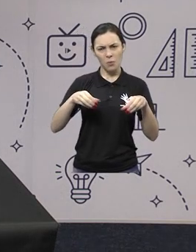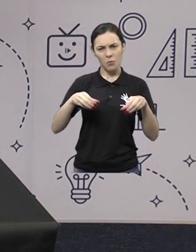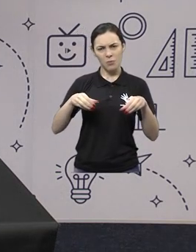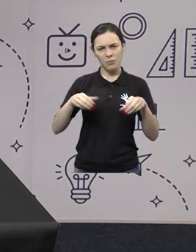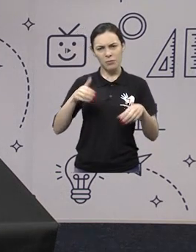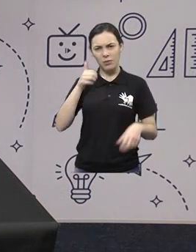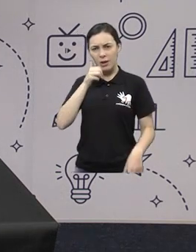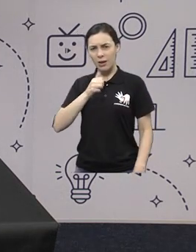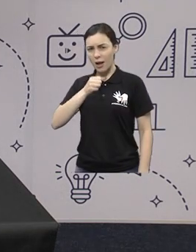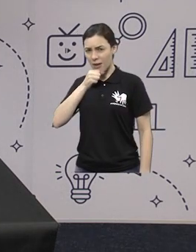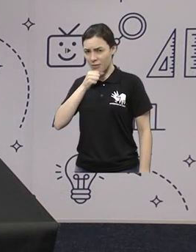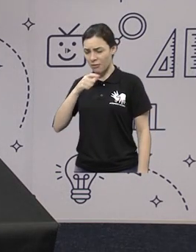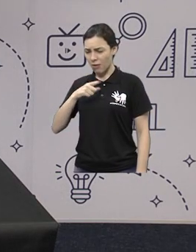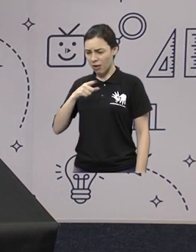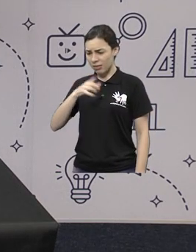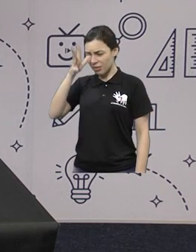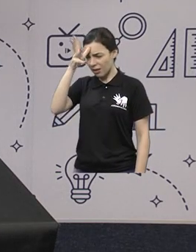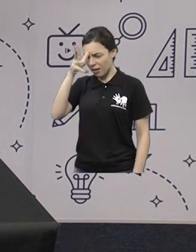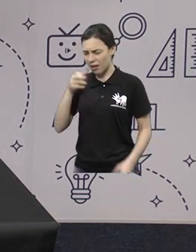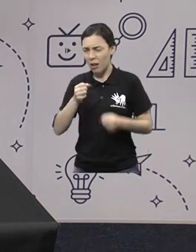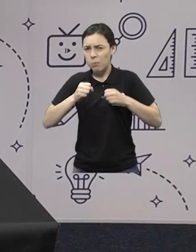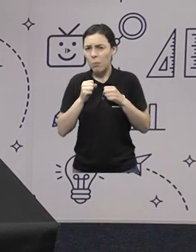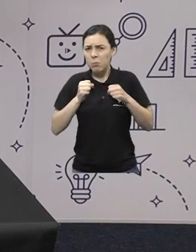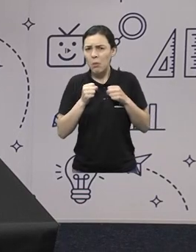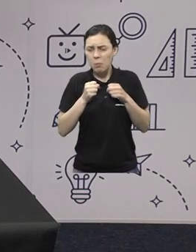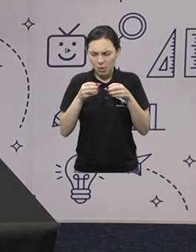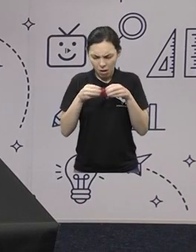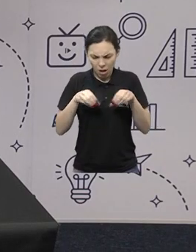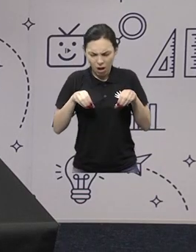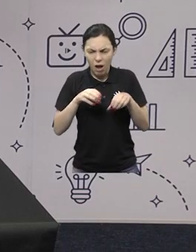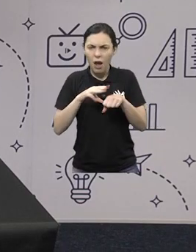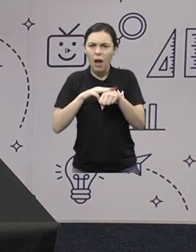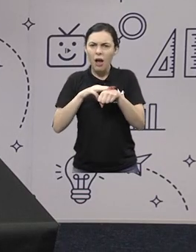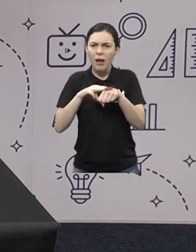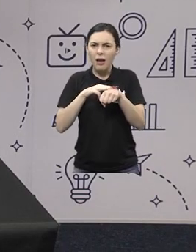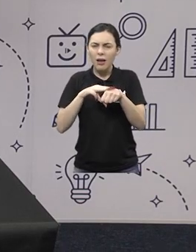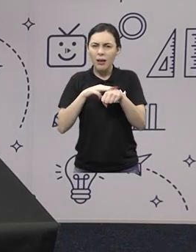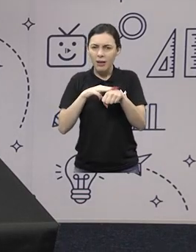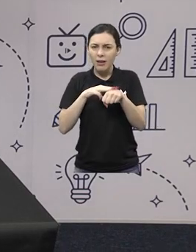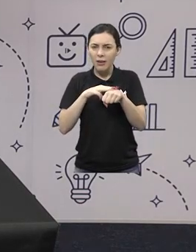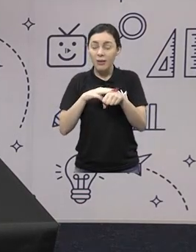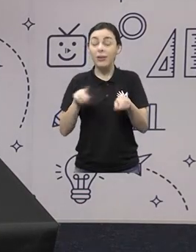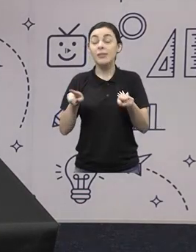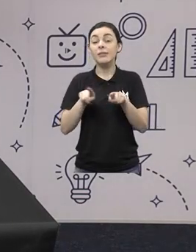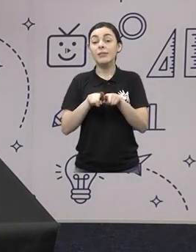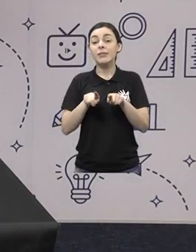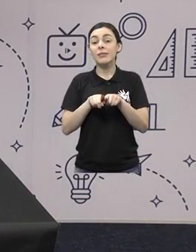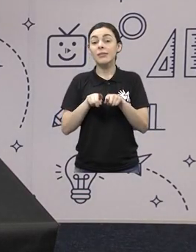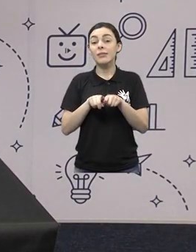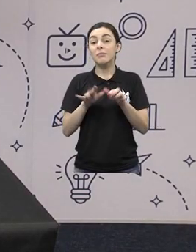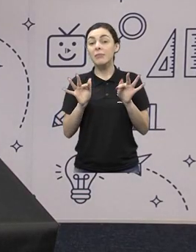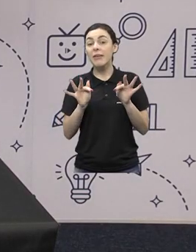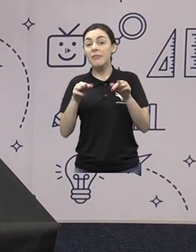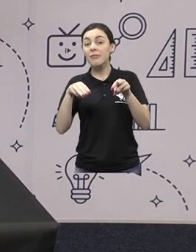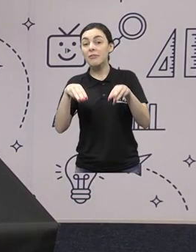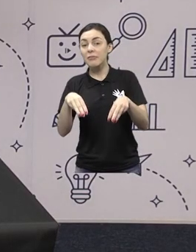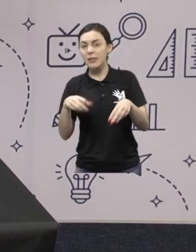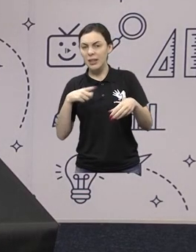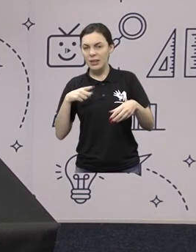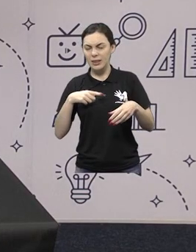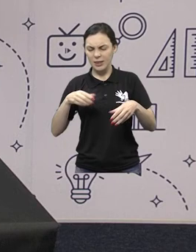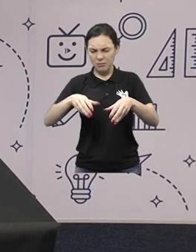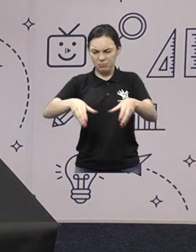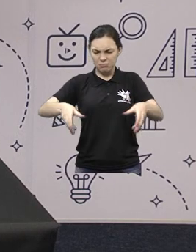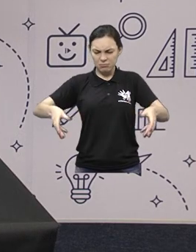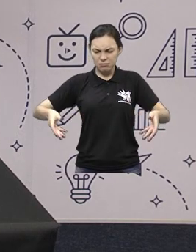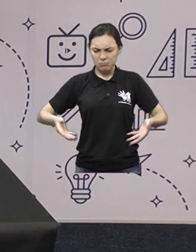da galinha da vovó dela é marronzinho. Vocês perceberam também que no final do vídeo a Malu